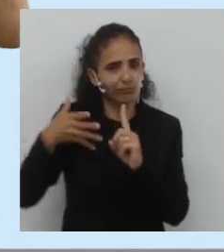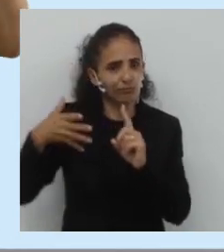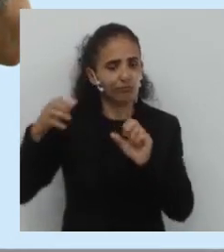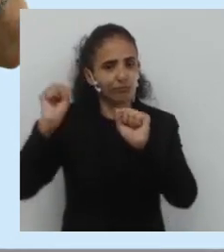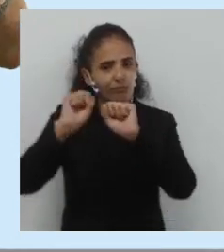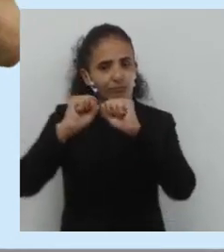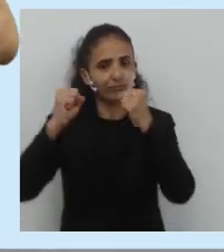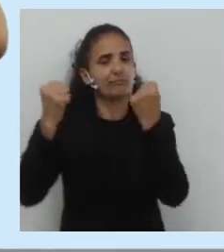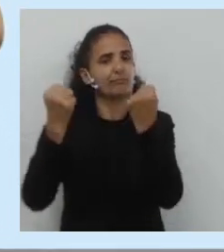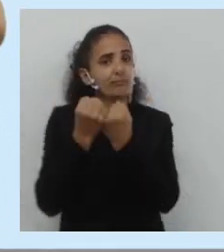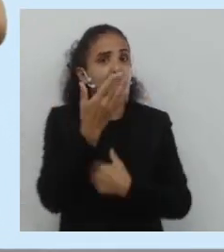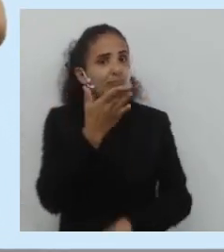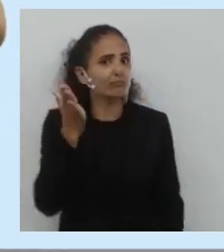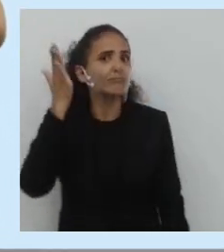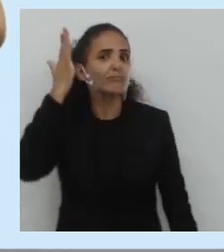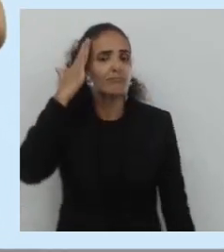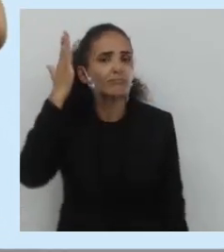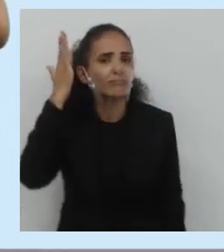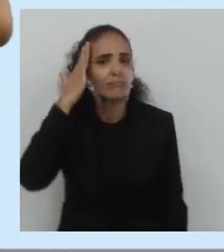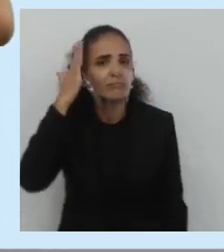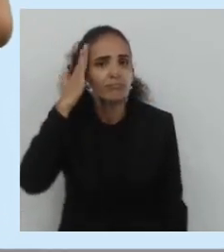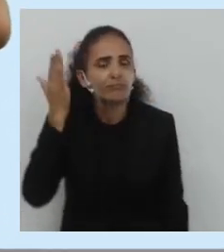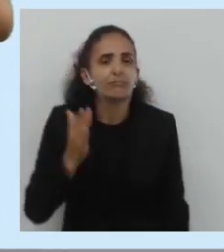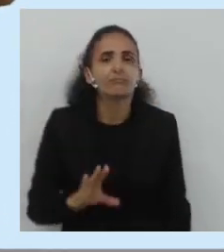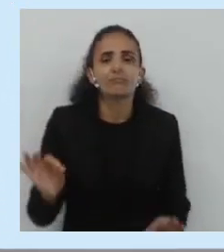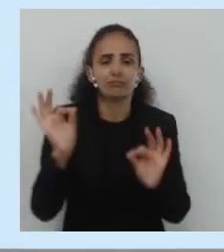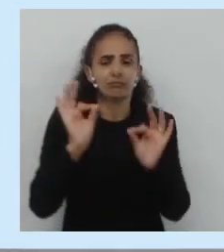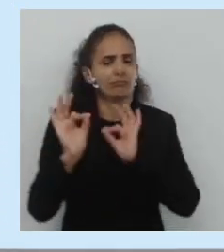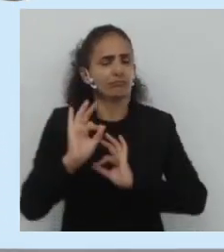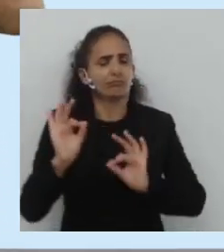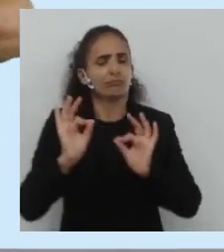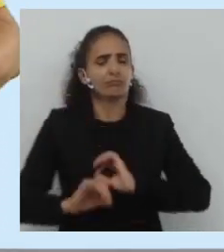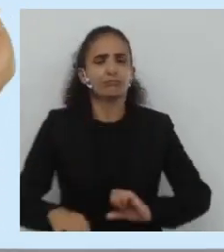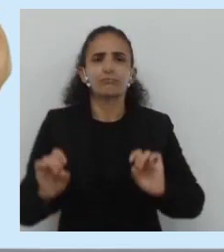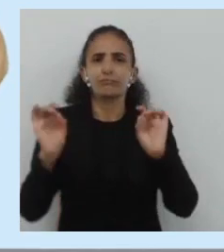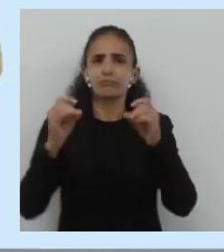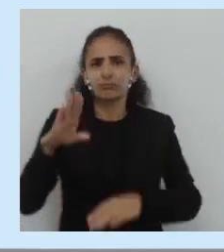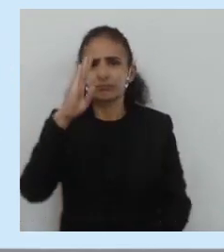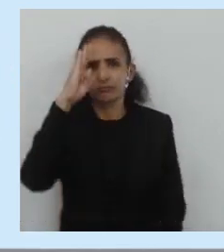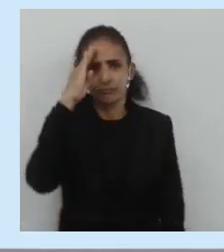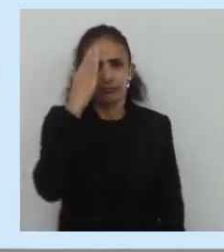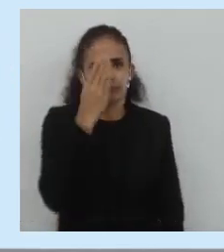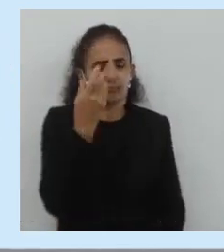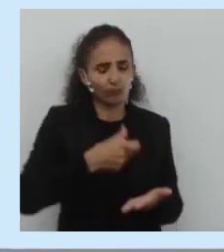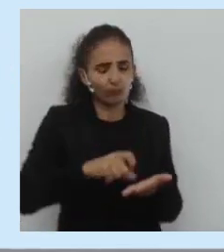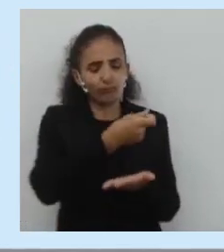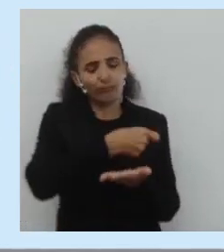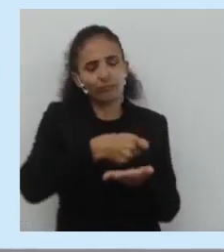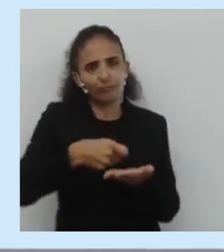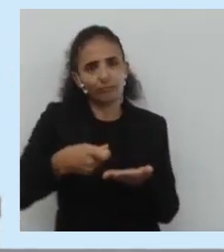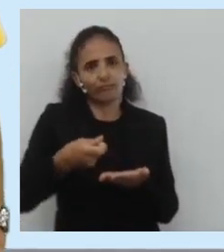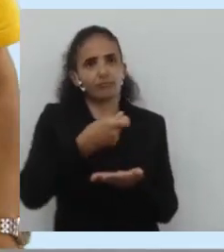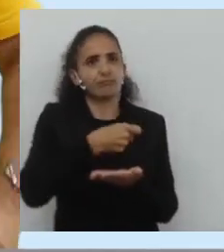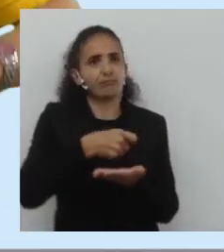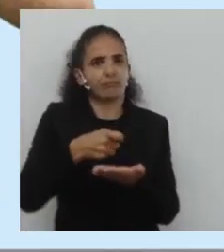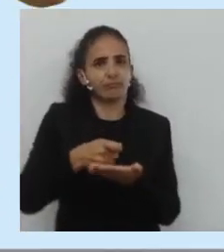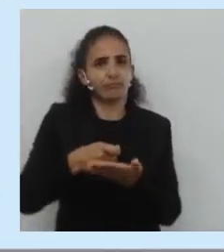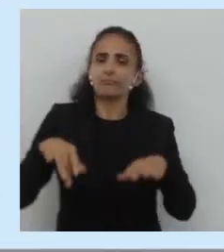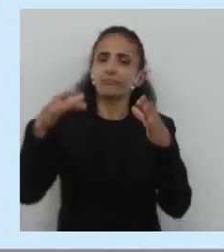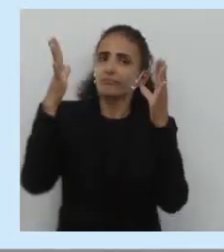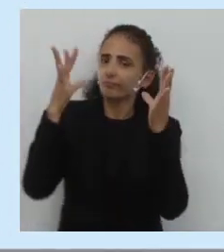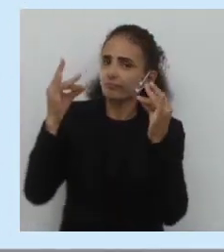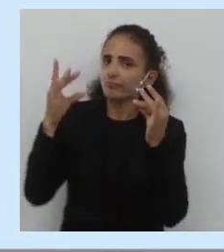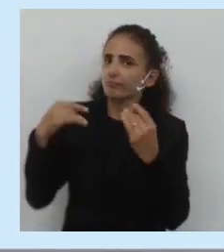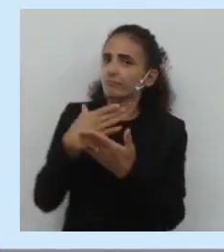um seminário. Então vocês vão ter que tirar os pontos essenciais, fazerem notas